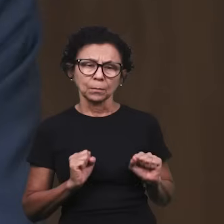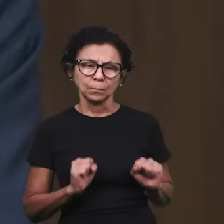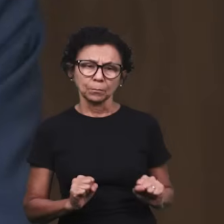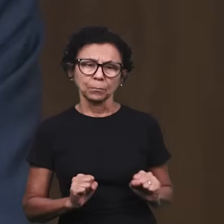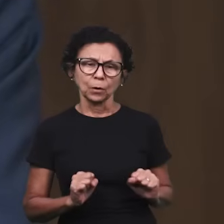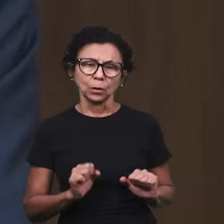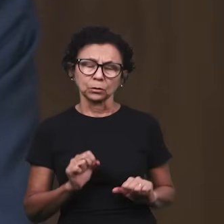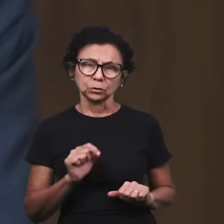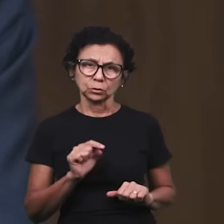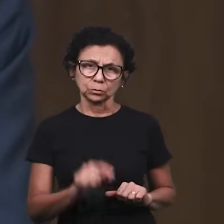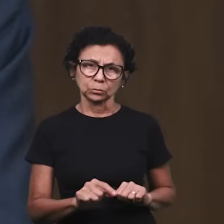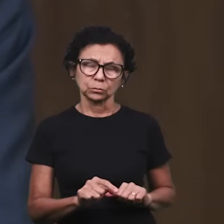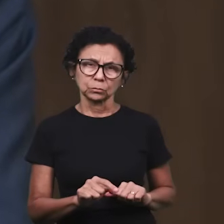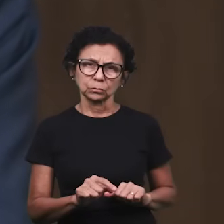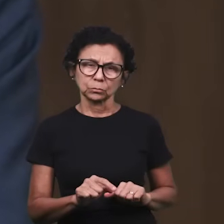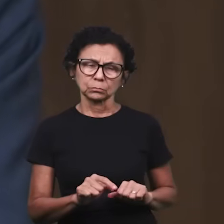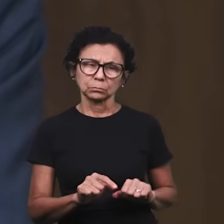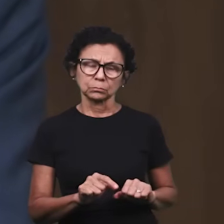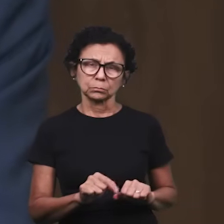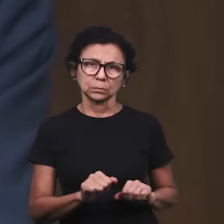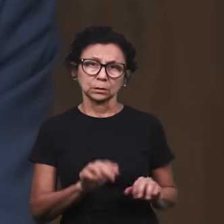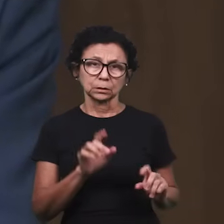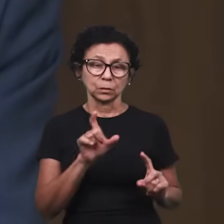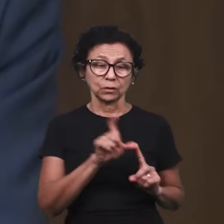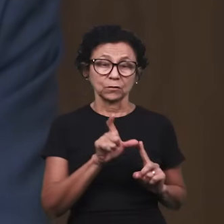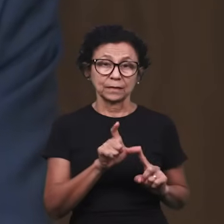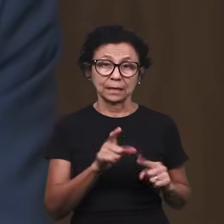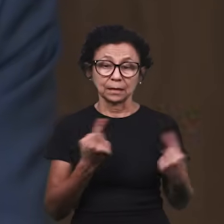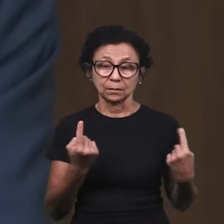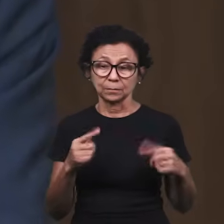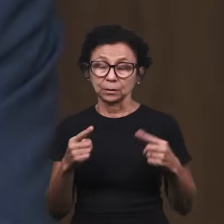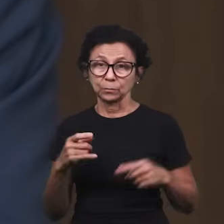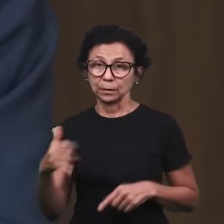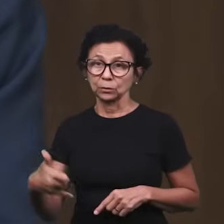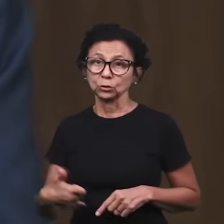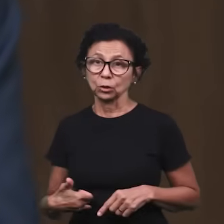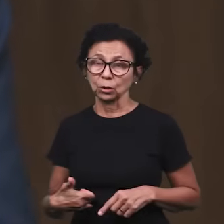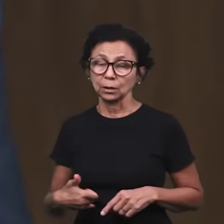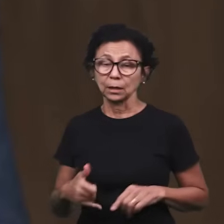bom. Nem no momento do juízo. Porque é uma coisa porque Deus